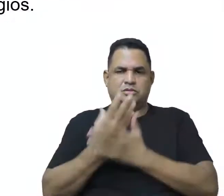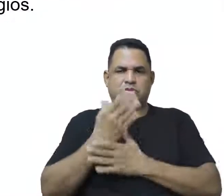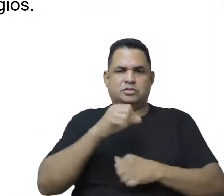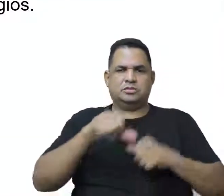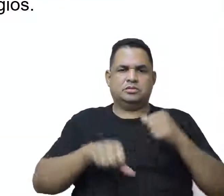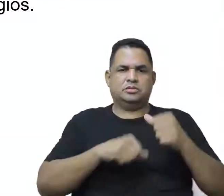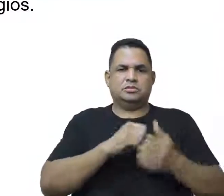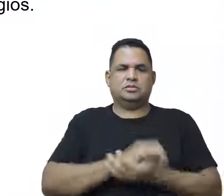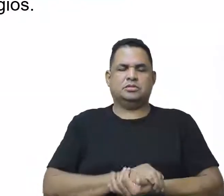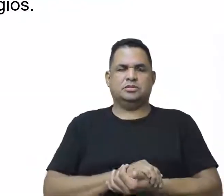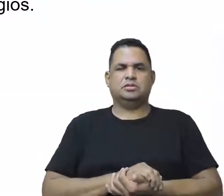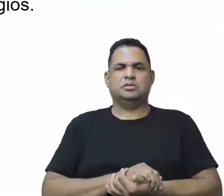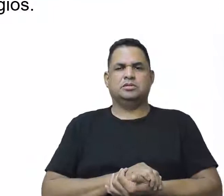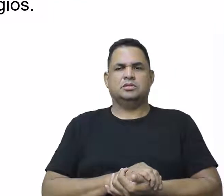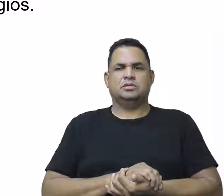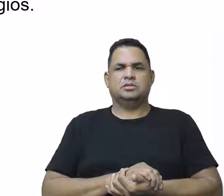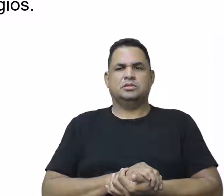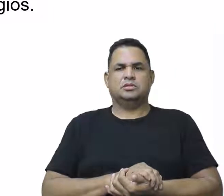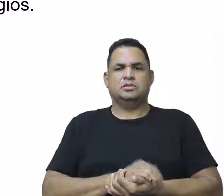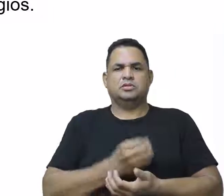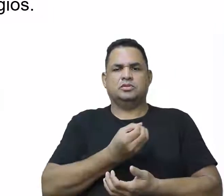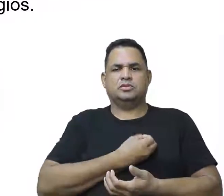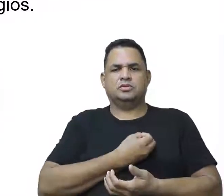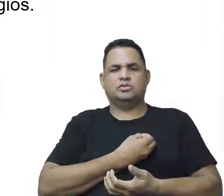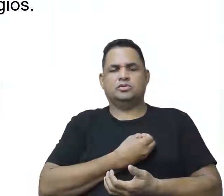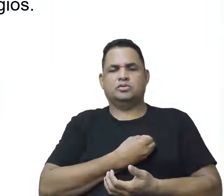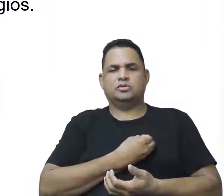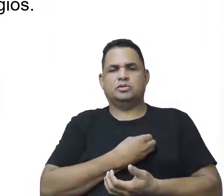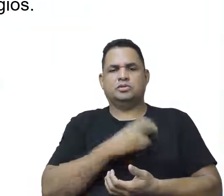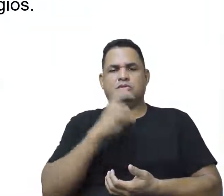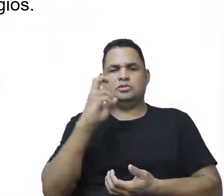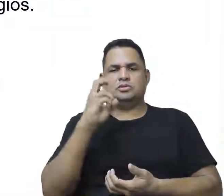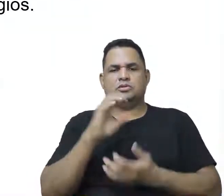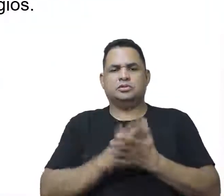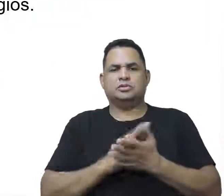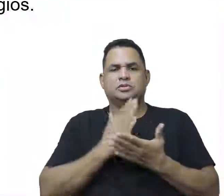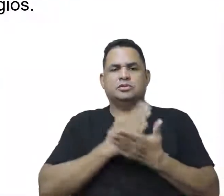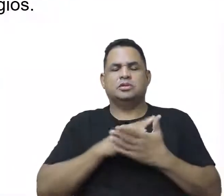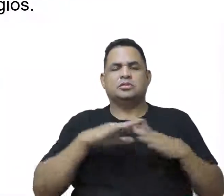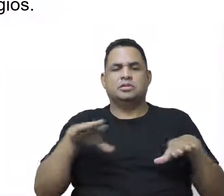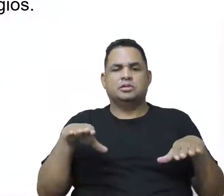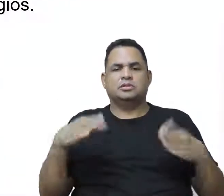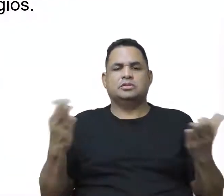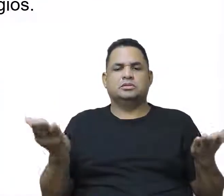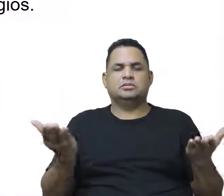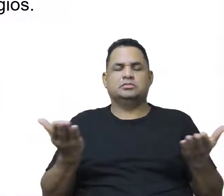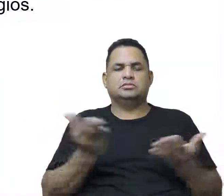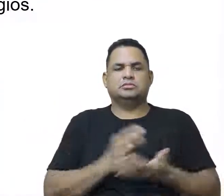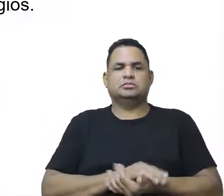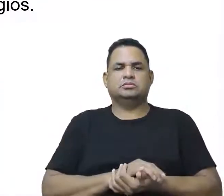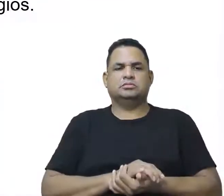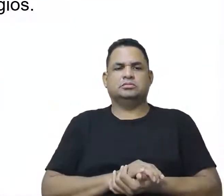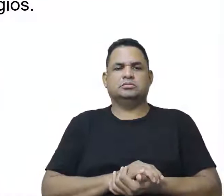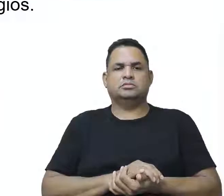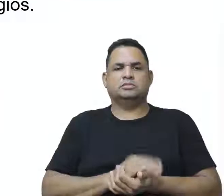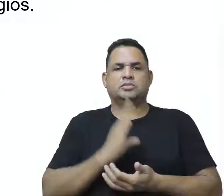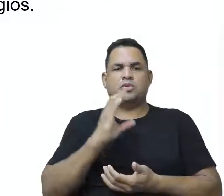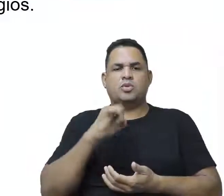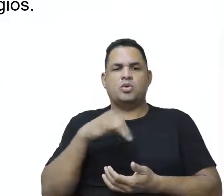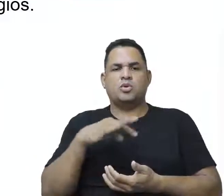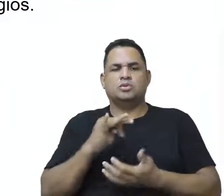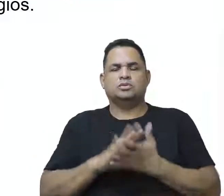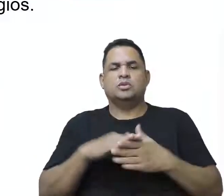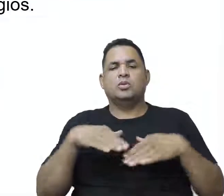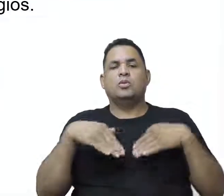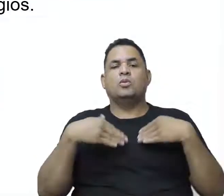essas mudanças, né? E aqui às 5, a gente já está encerrando, né, nossa aula. Para o Comte, ele está perguntando